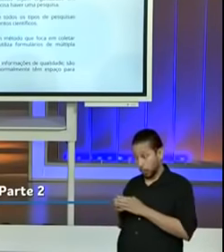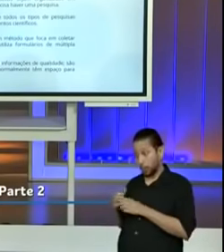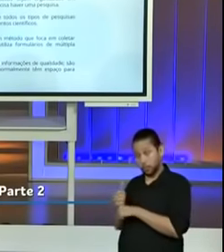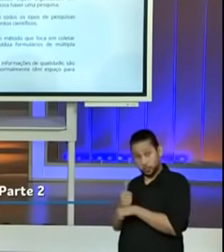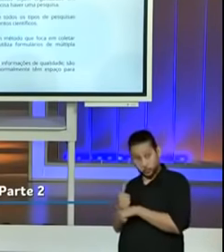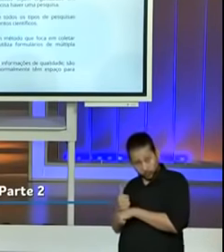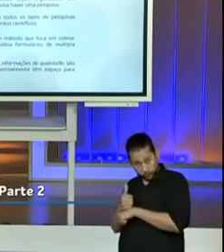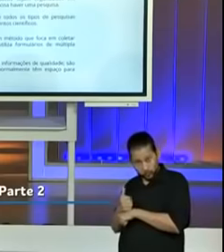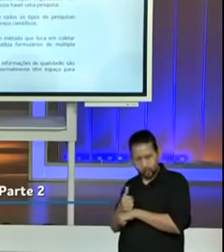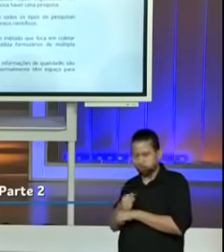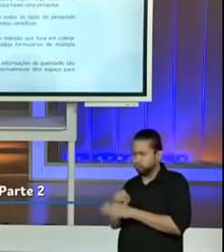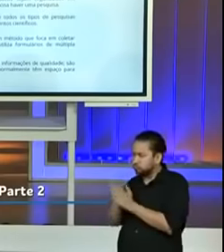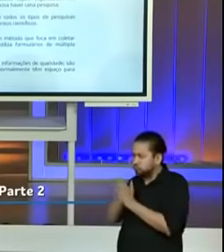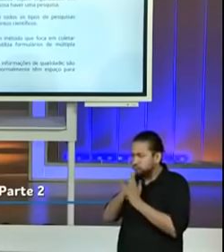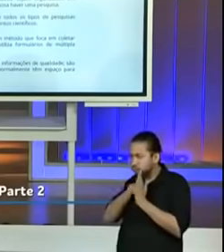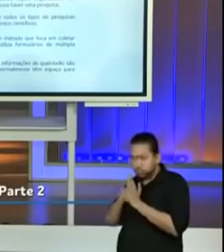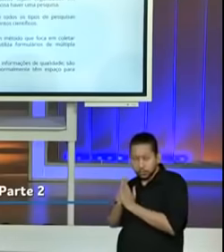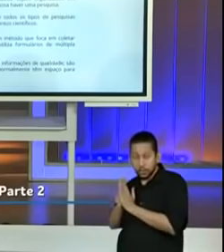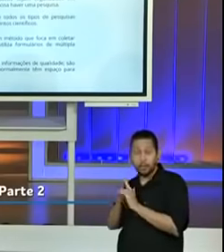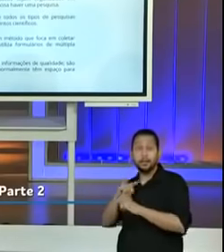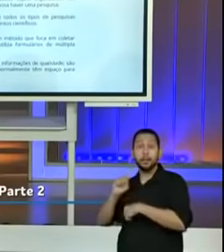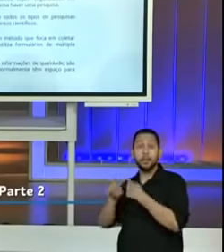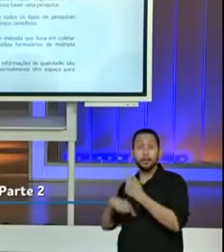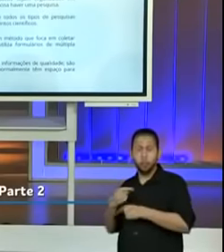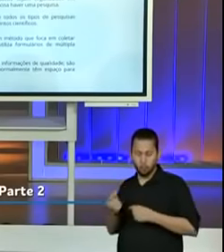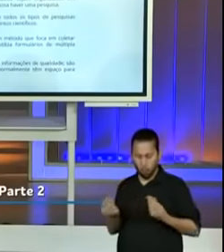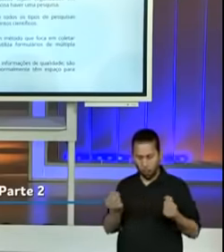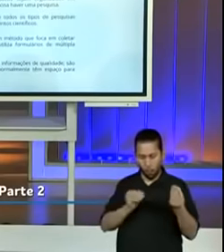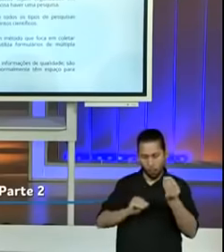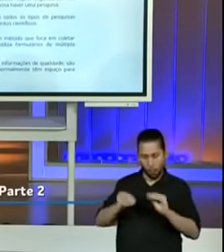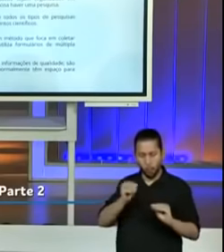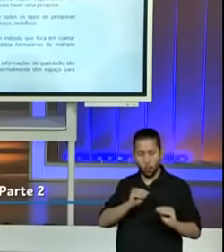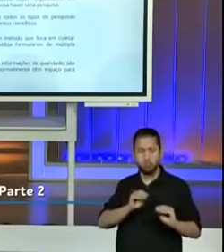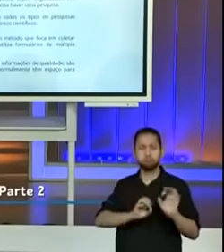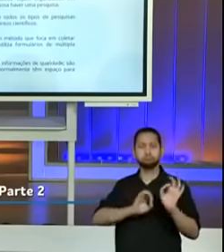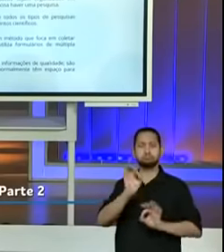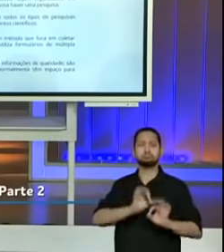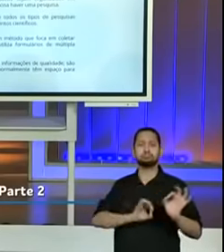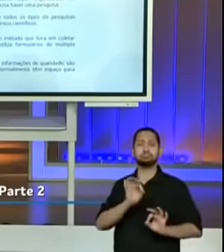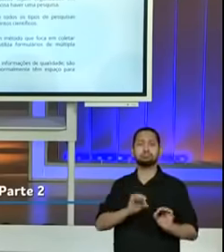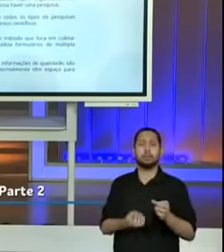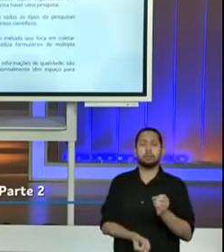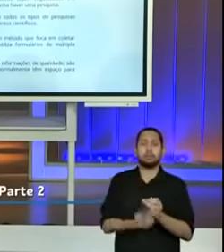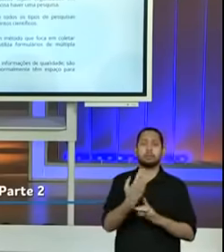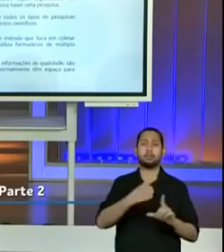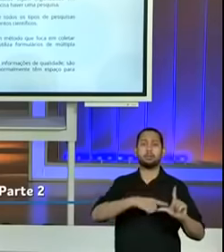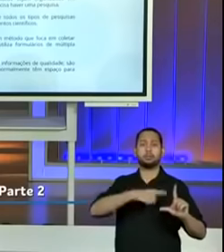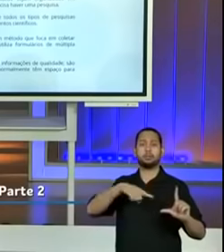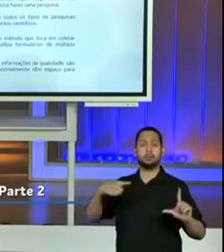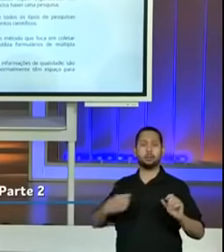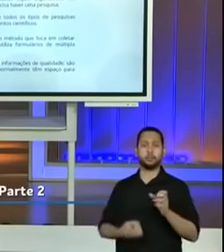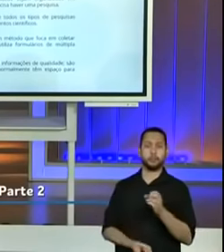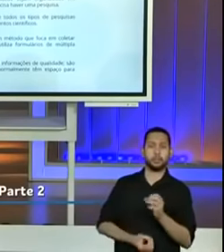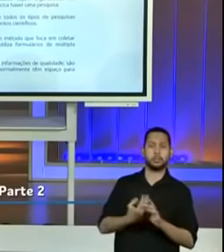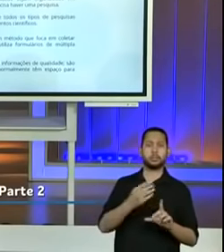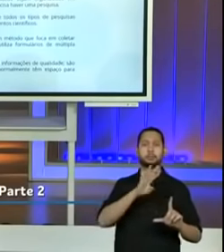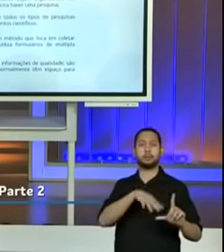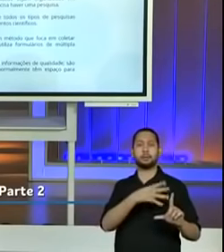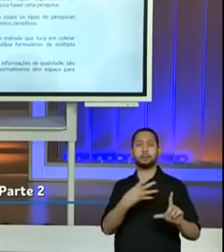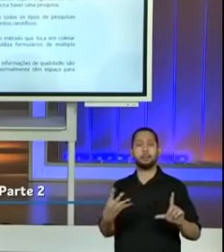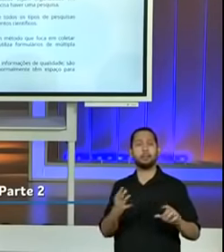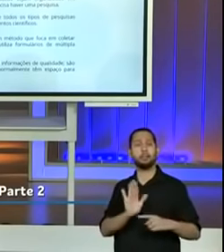eles organizam todos os dados dessa pesquisa em tabelas ou gráficos, para ficar mais fácil